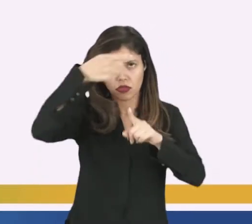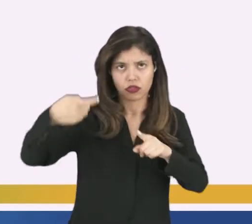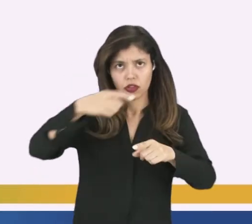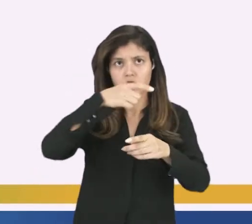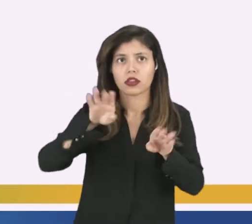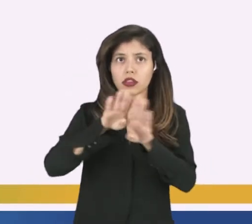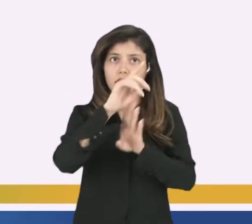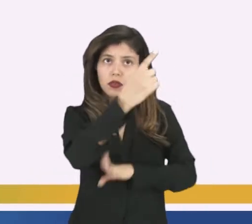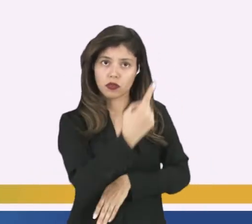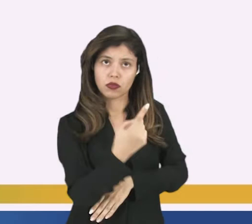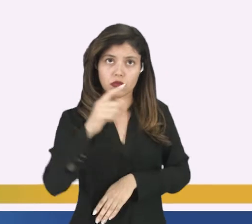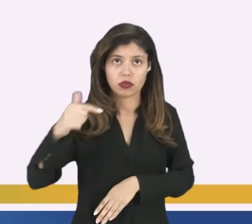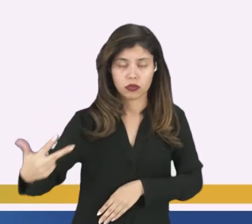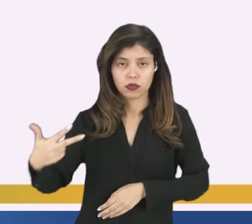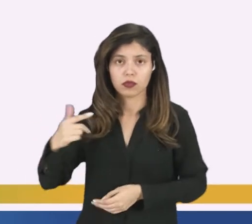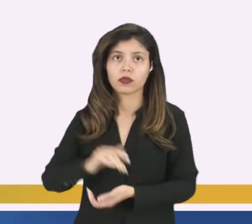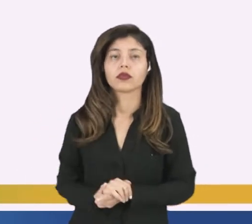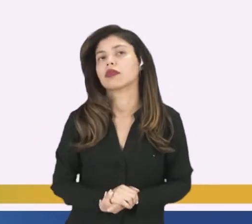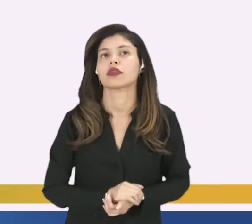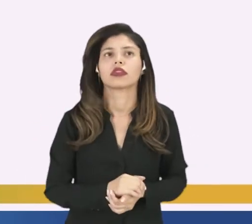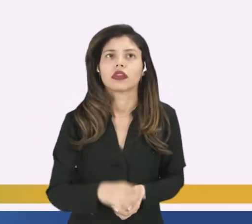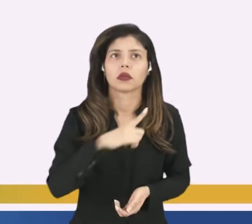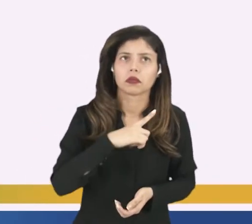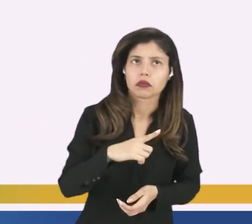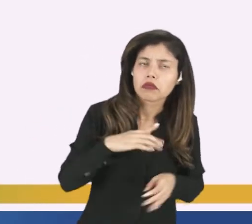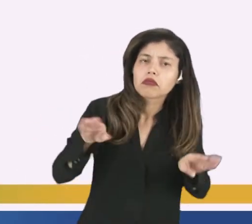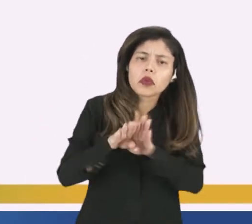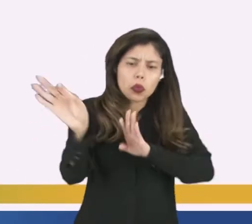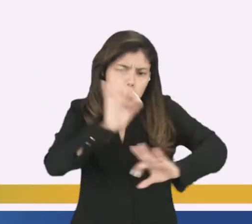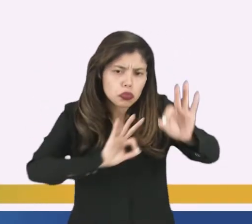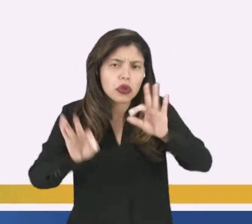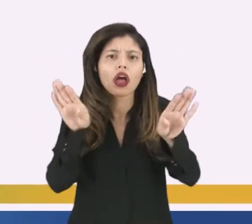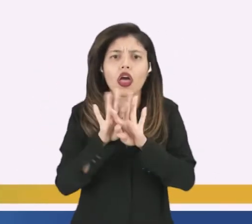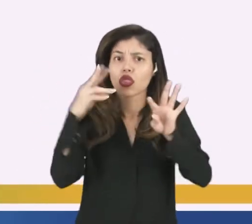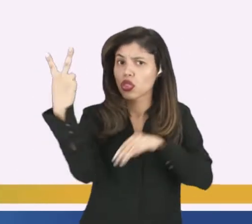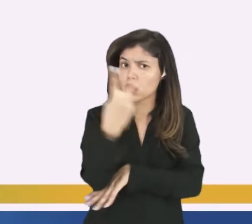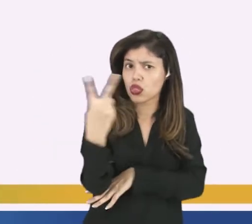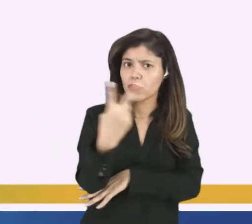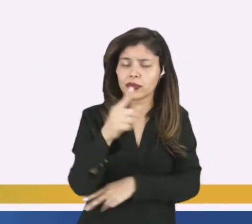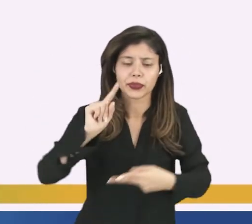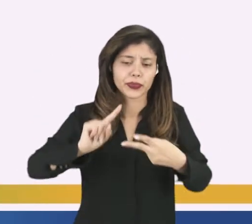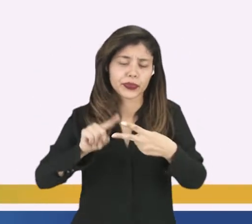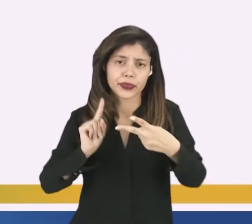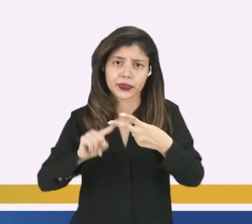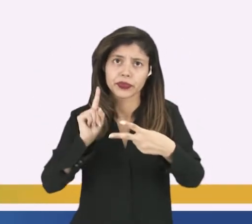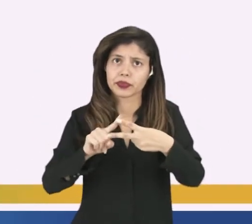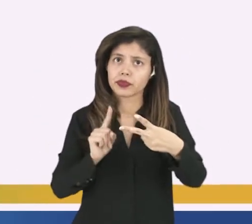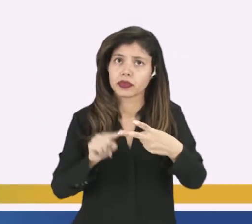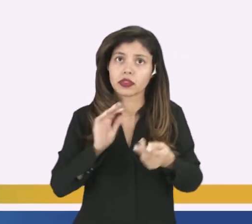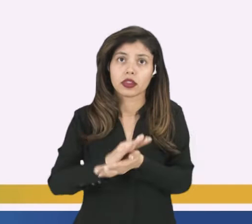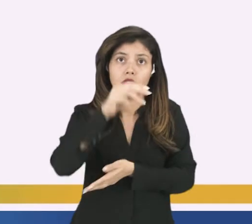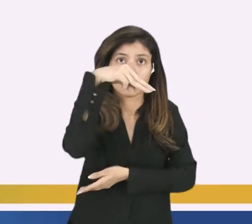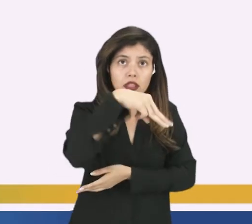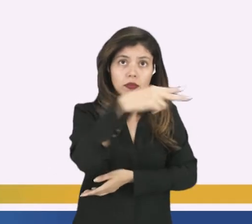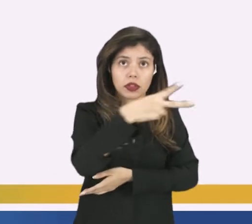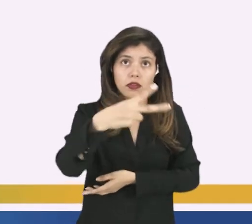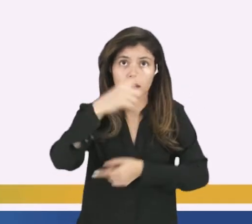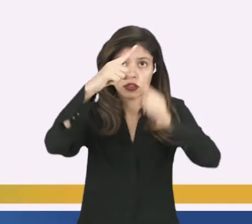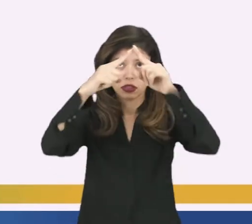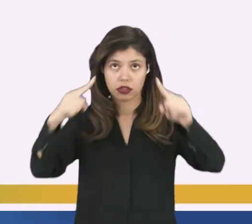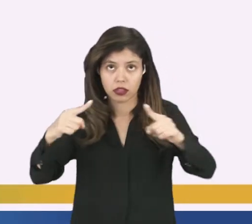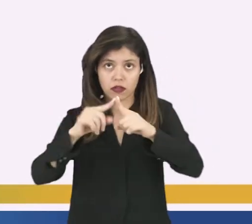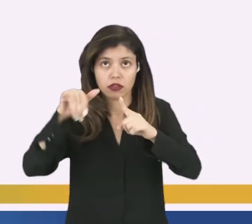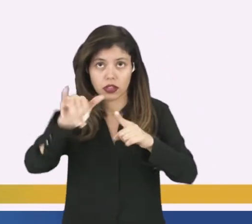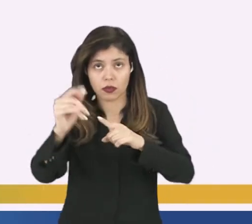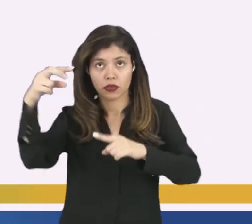ΔX, x2 menos x1. Então, se eu quero calcular o coeficiente angular de dois pontos, é você colocar